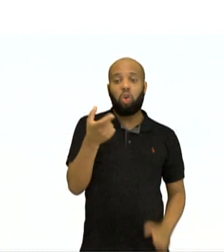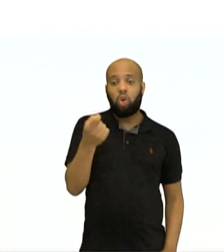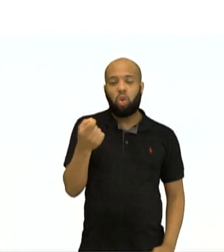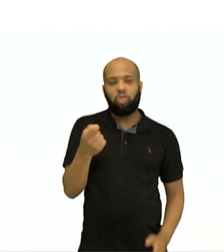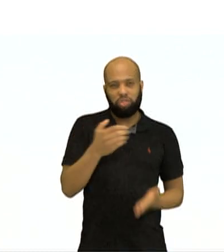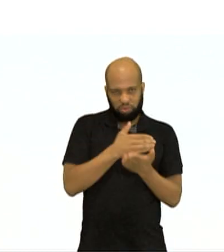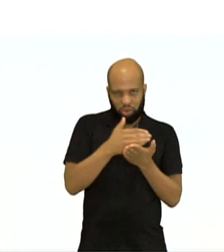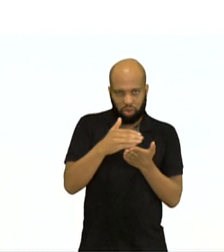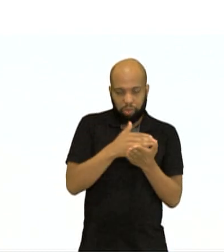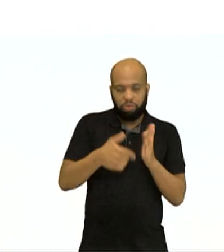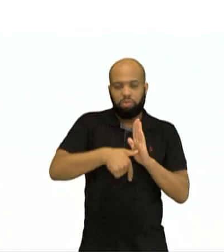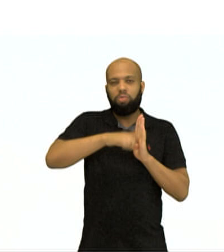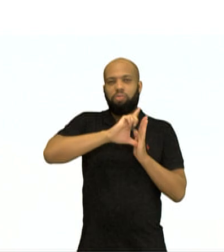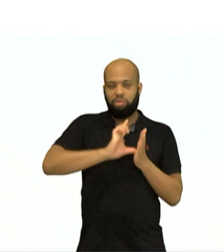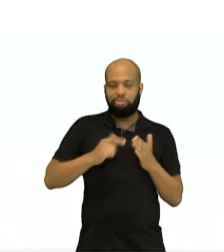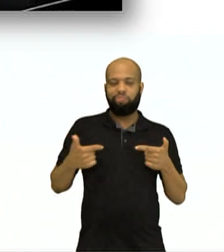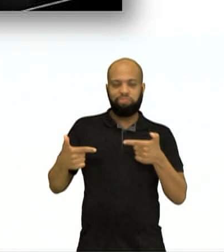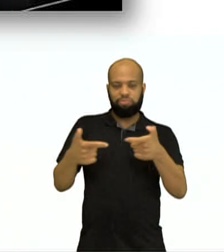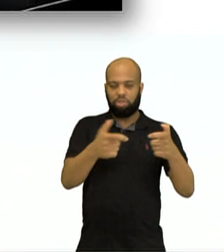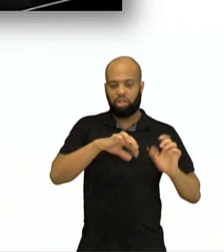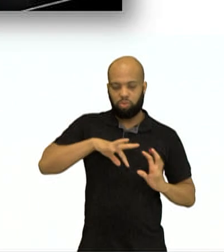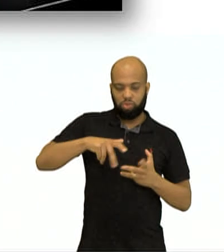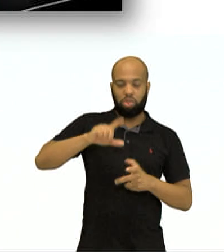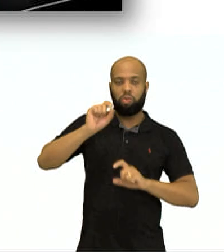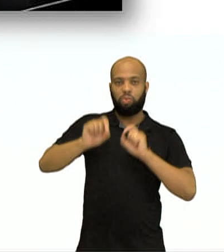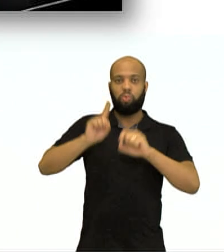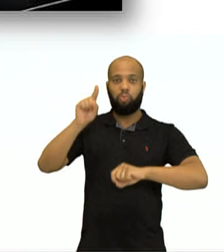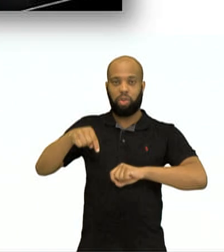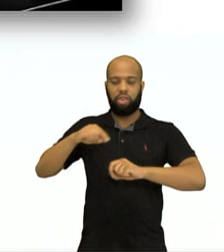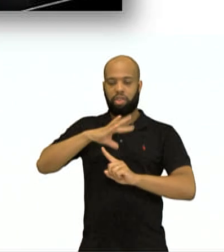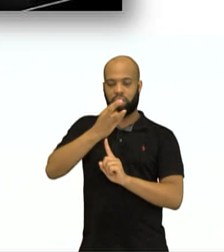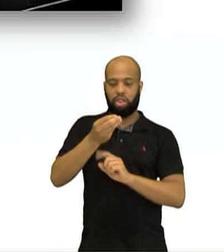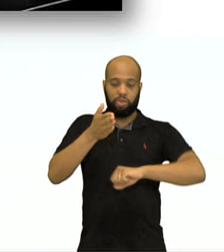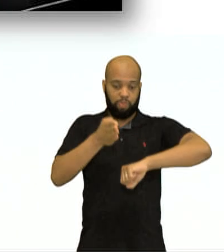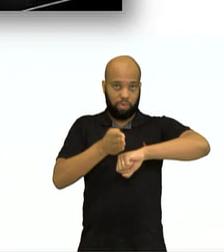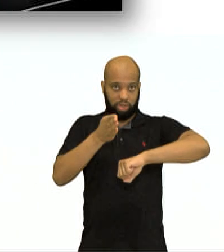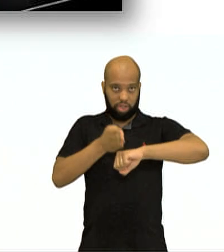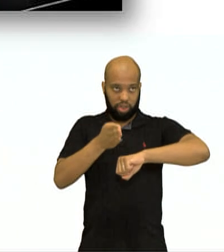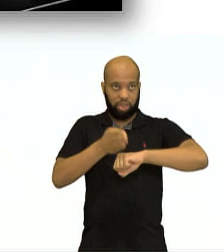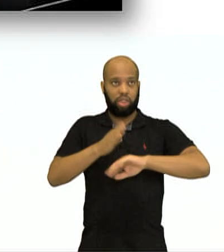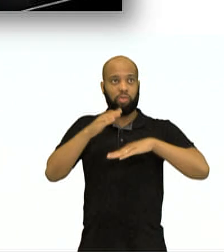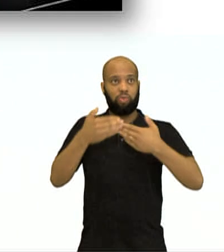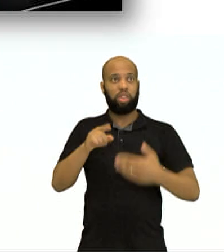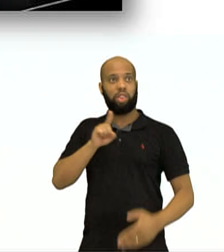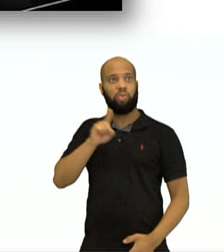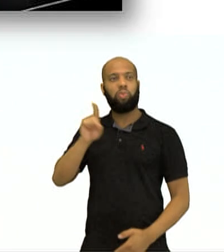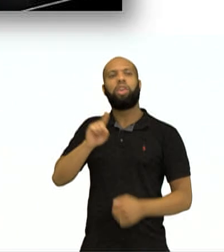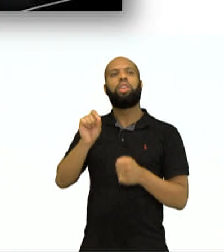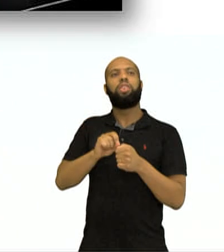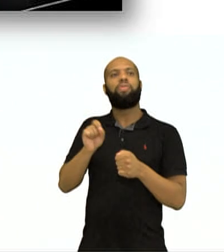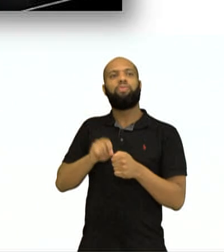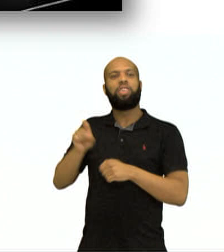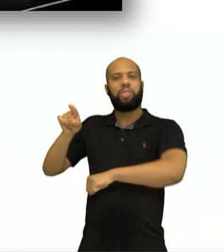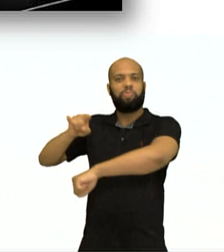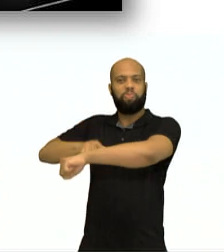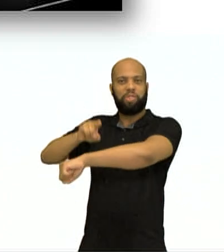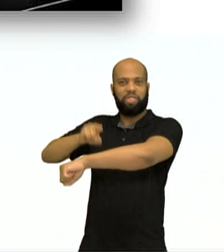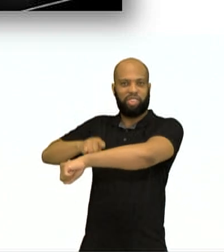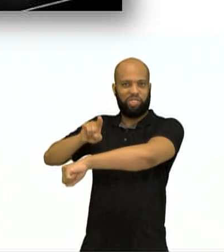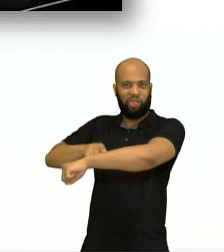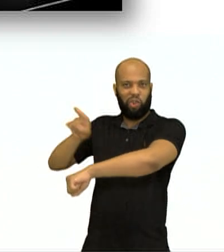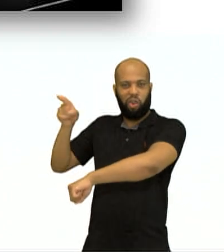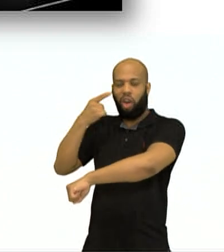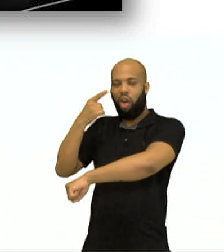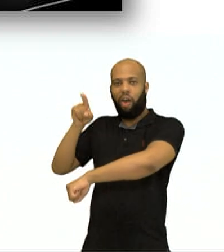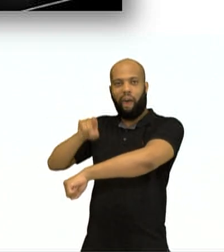já pegou ali a arte moderna, né? Os ready-mades do Marcel Duchamp, foi através desta obra, olha aí o mictório que eu falei para